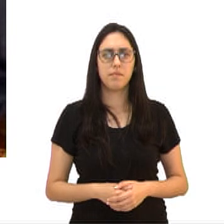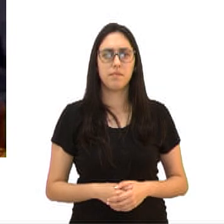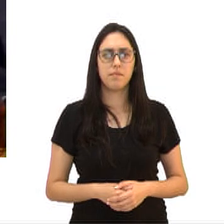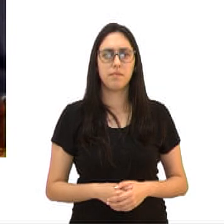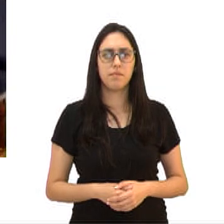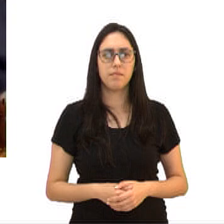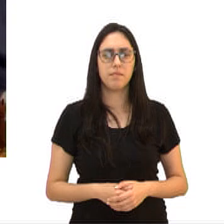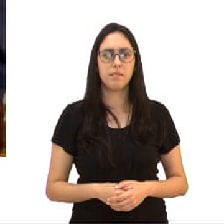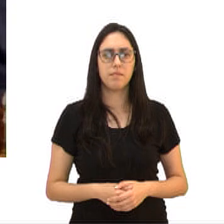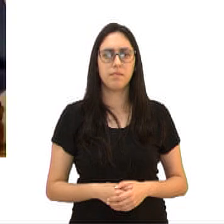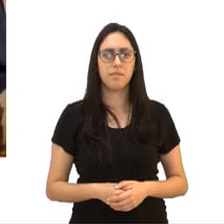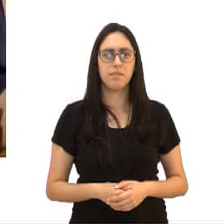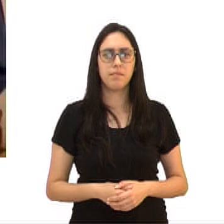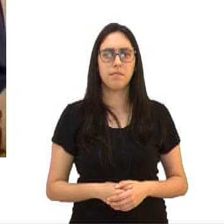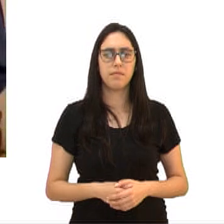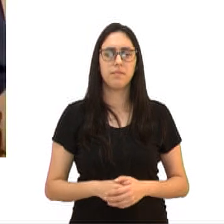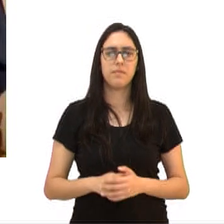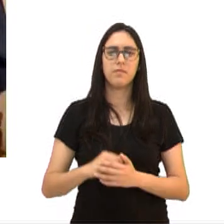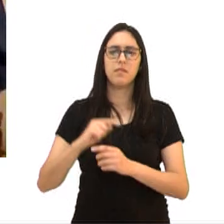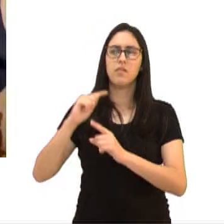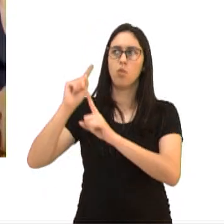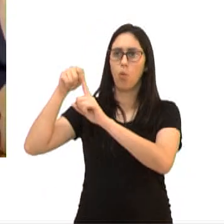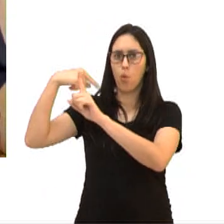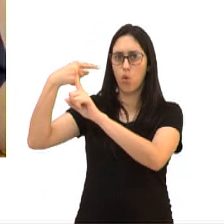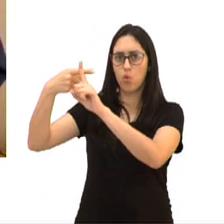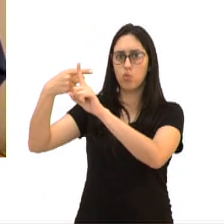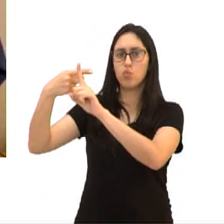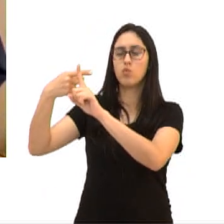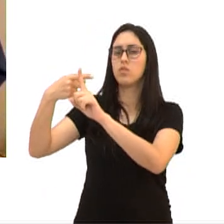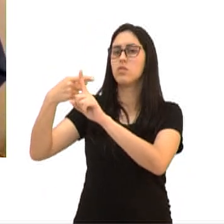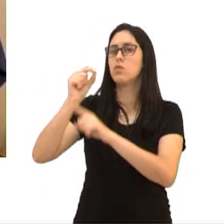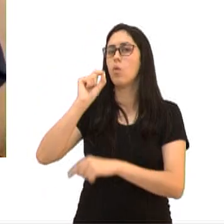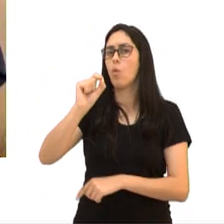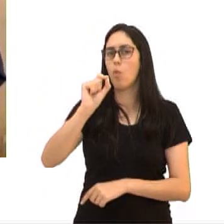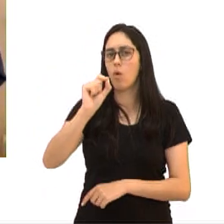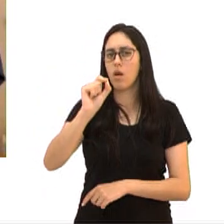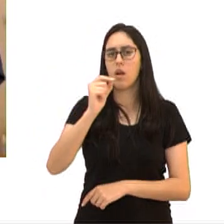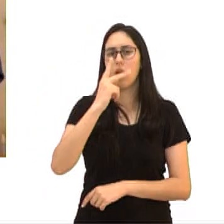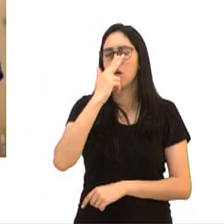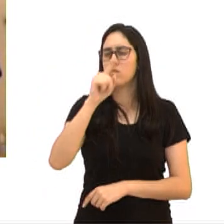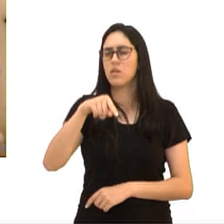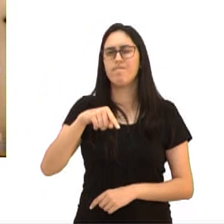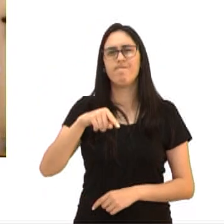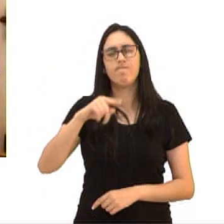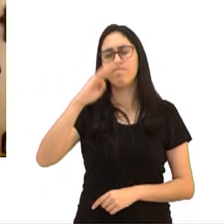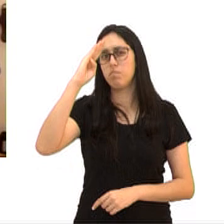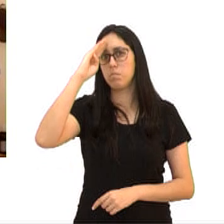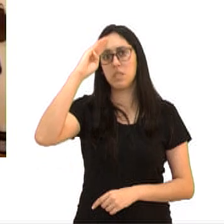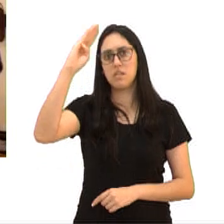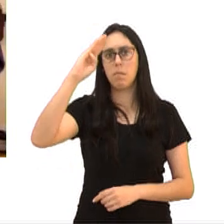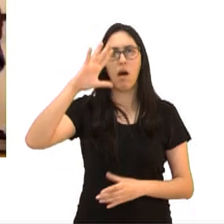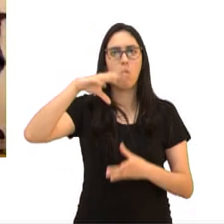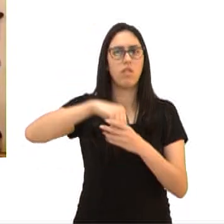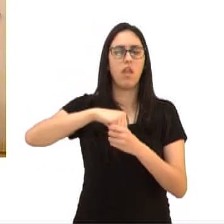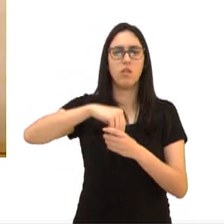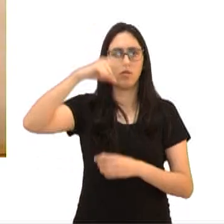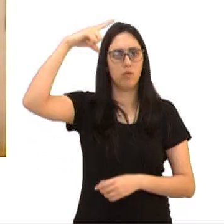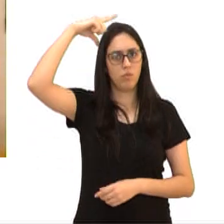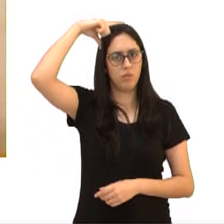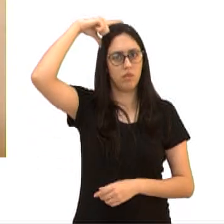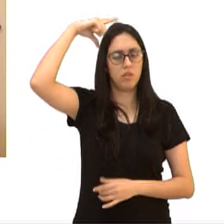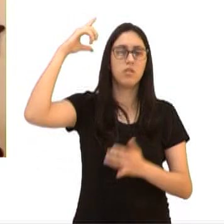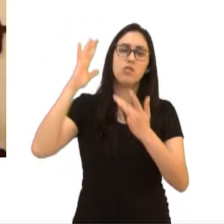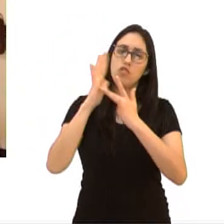A teologia da cruz é o centro da teologia luterana. Na cruz,